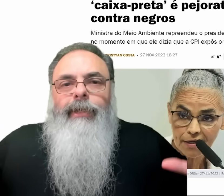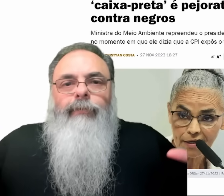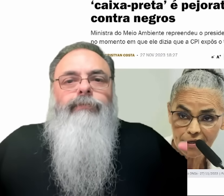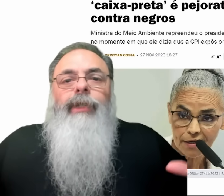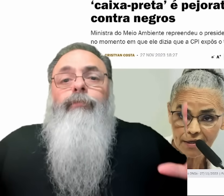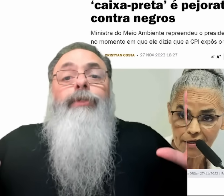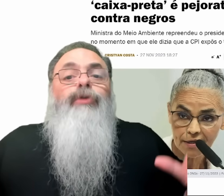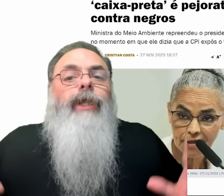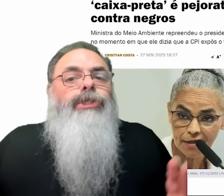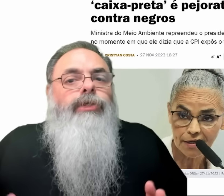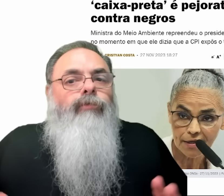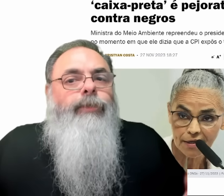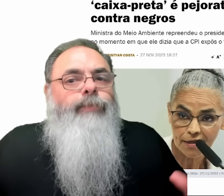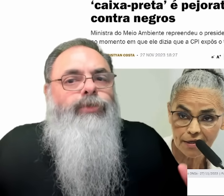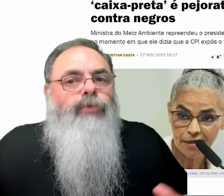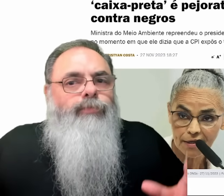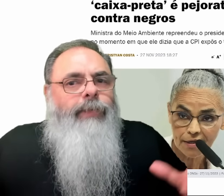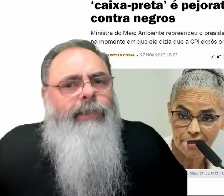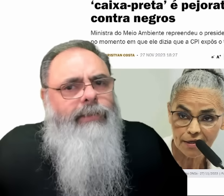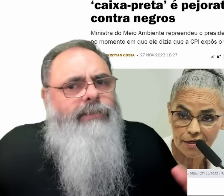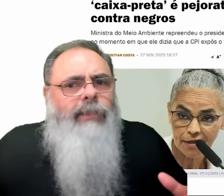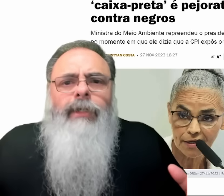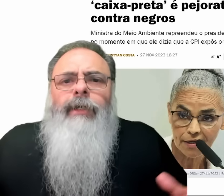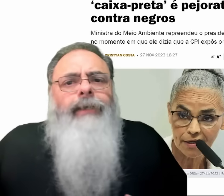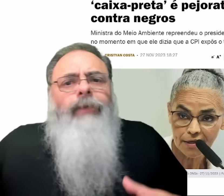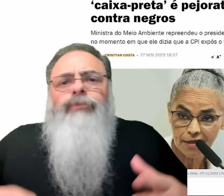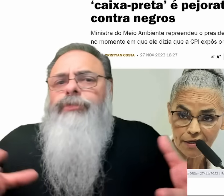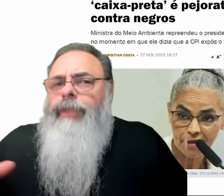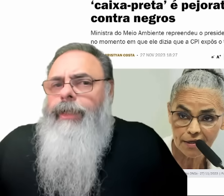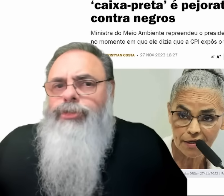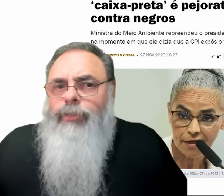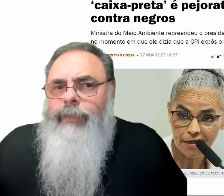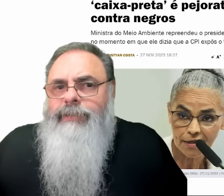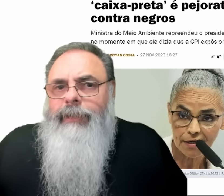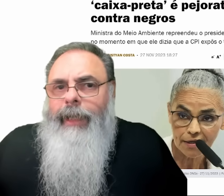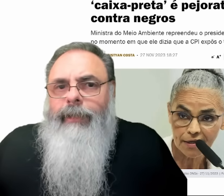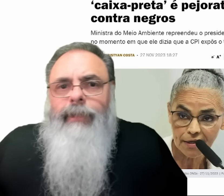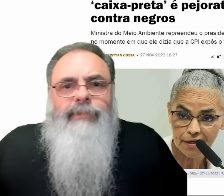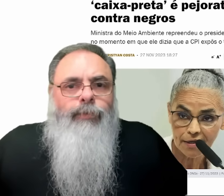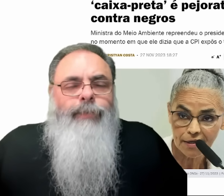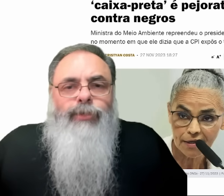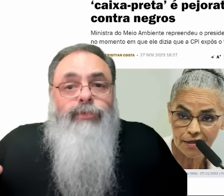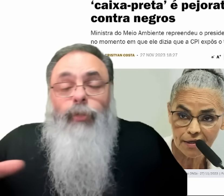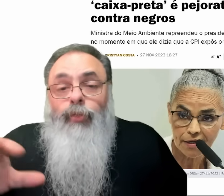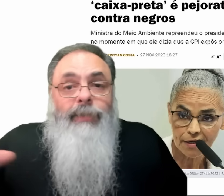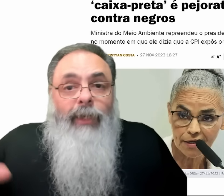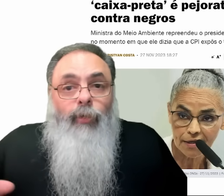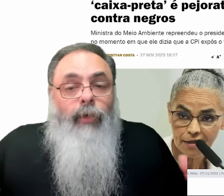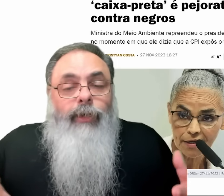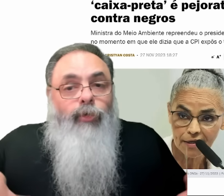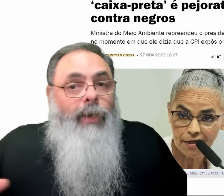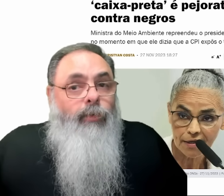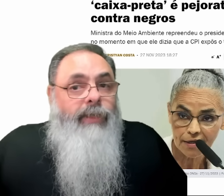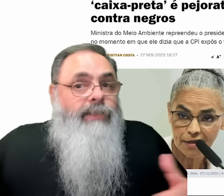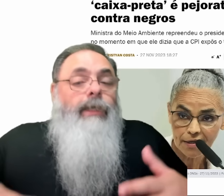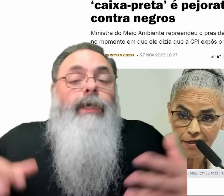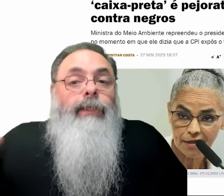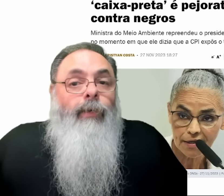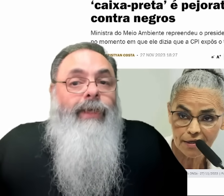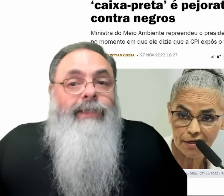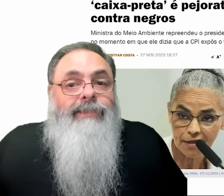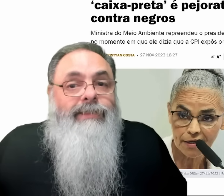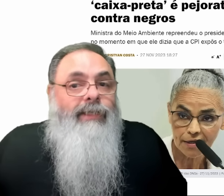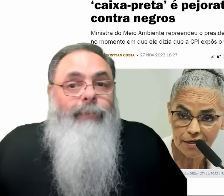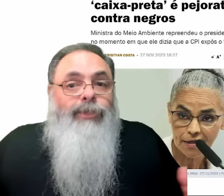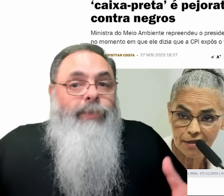preta é um termo pejorativo PR as pessoas pretas eu não sei onde é que ela tirou essa ideia né simplesmente usar o nome da cor em alguma coisa